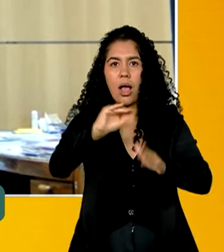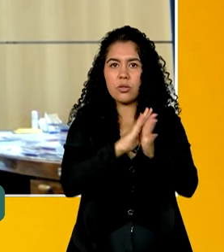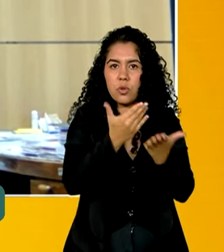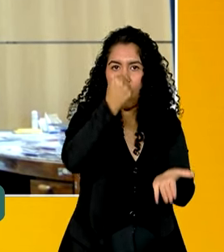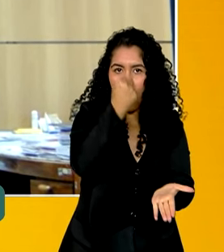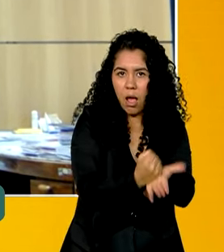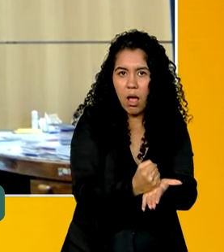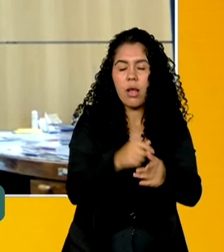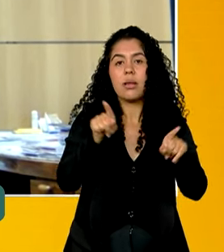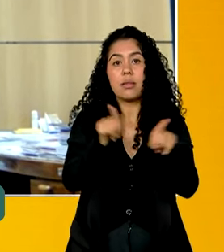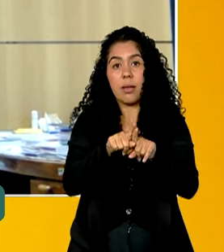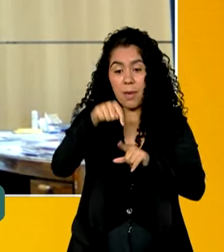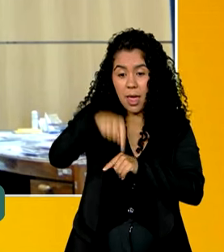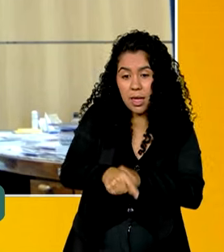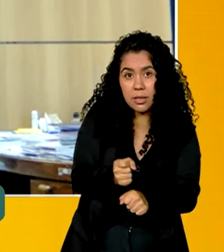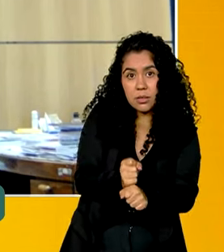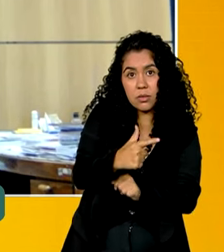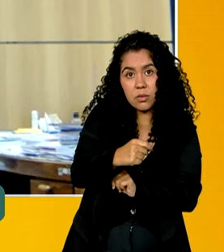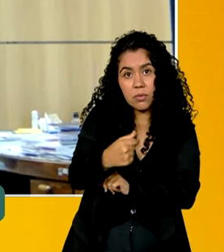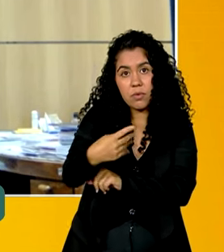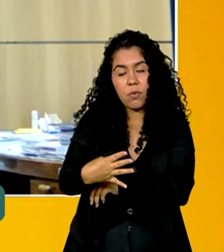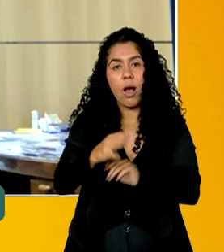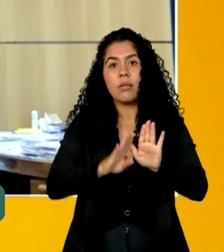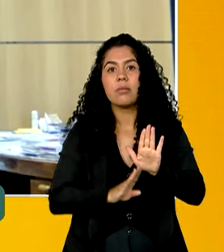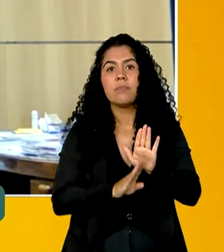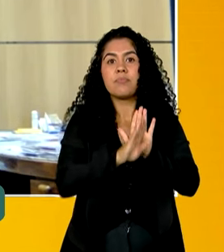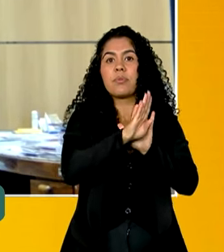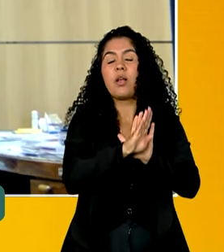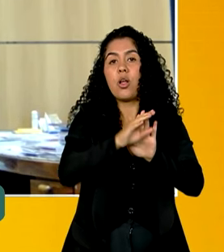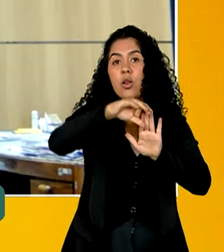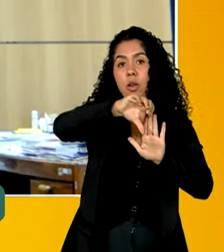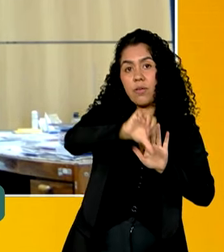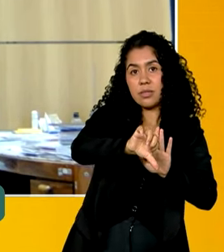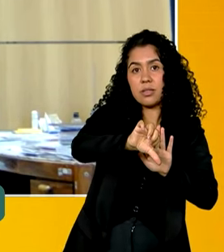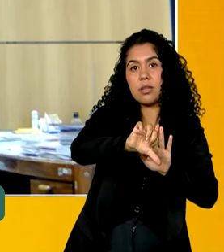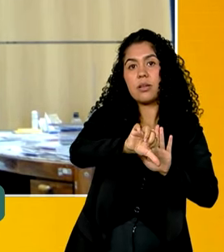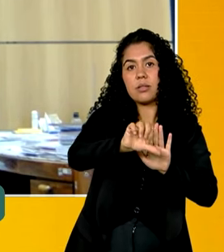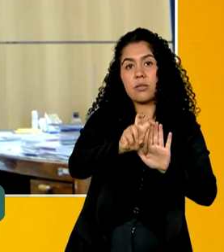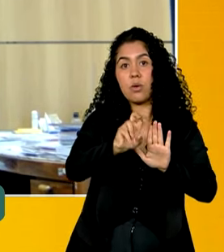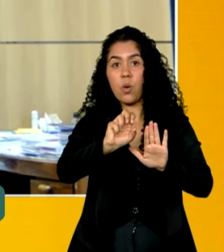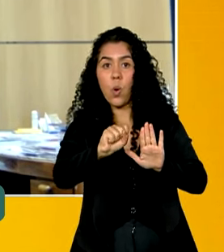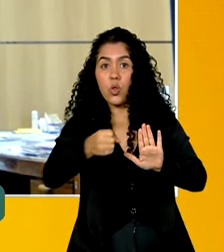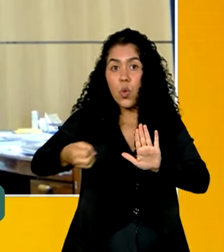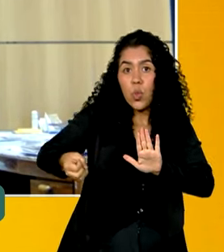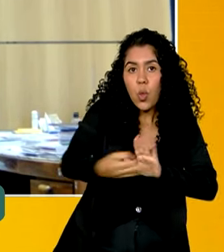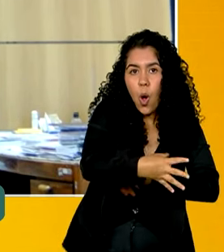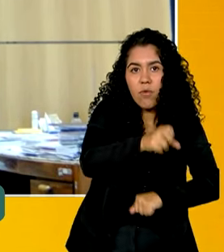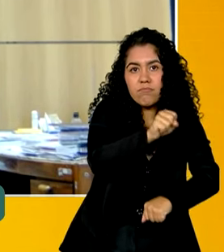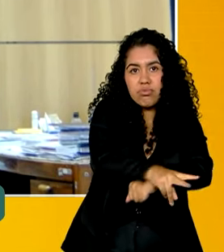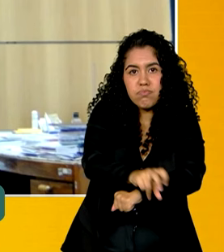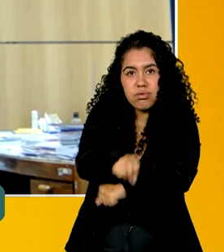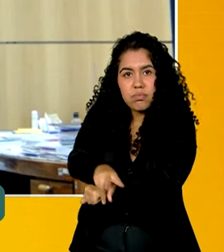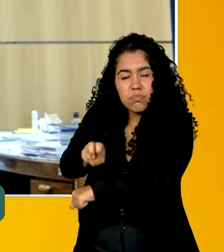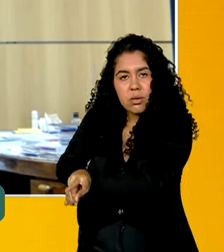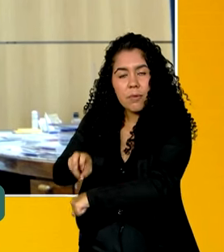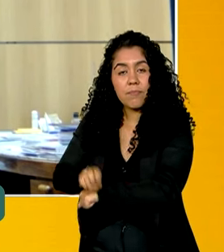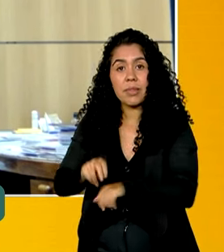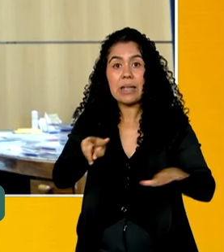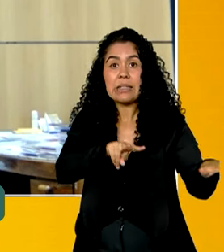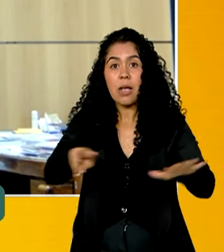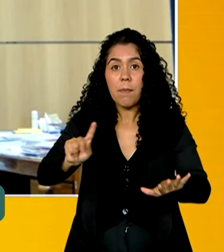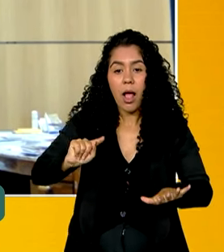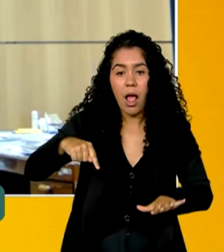quatro primeiros meses geraram 958 mil novos empregos. A semana que